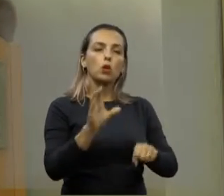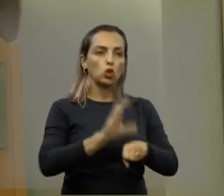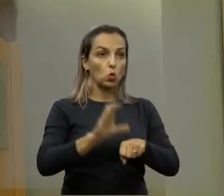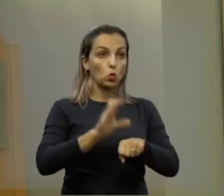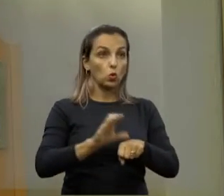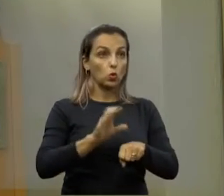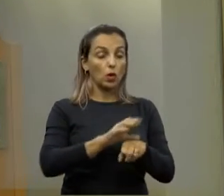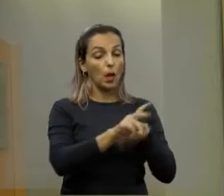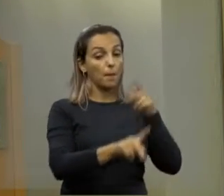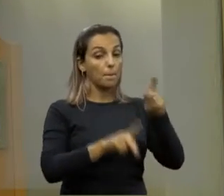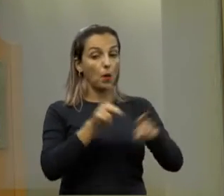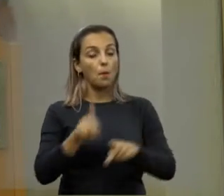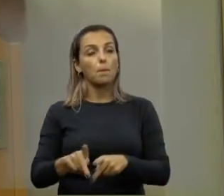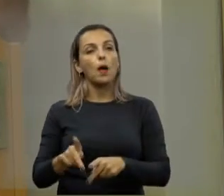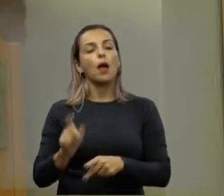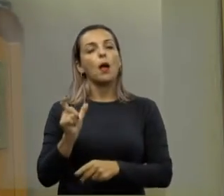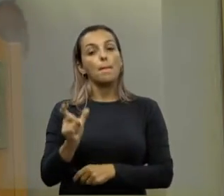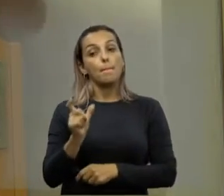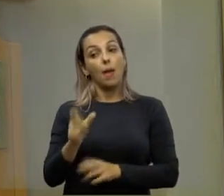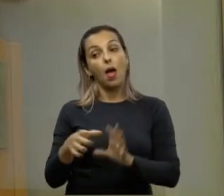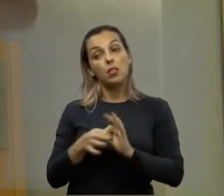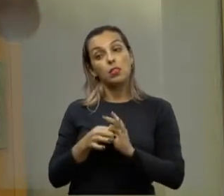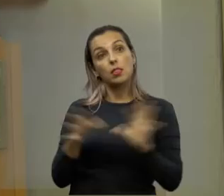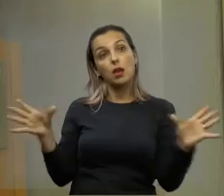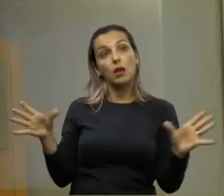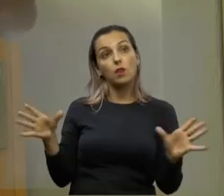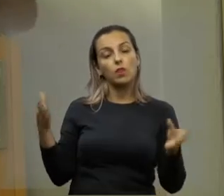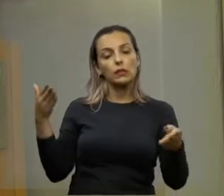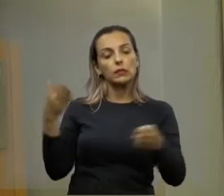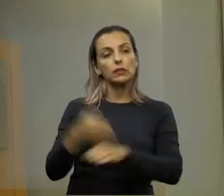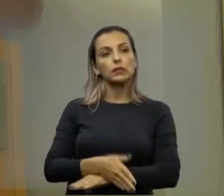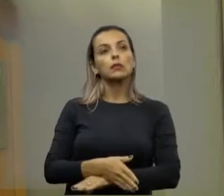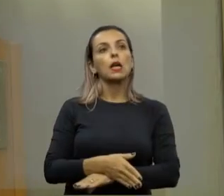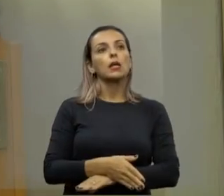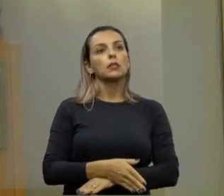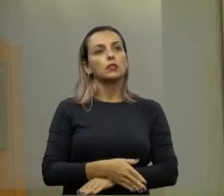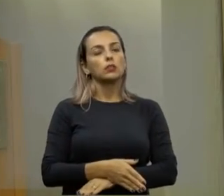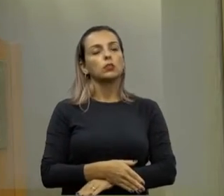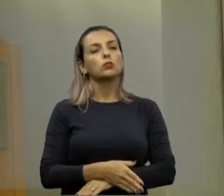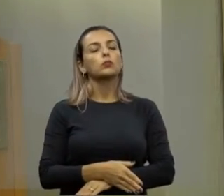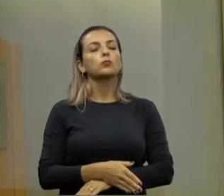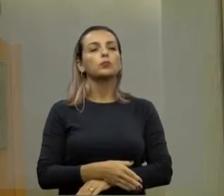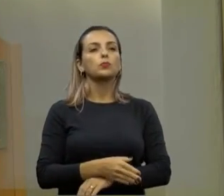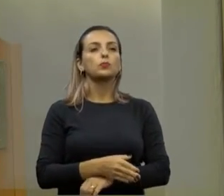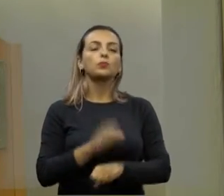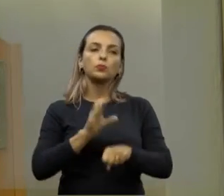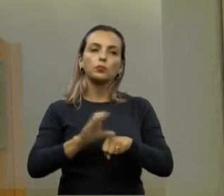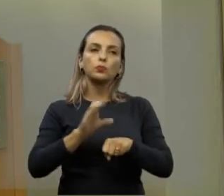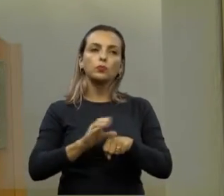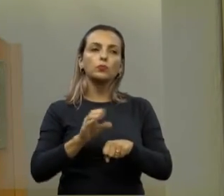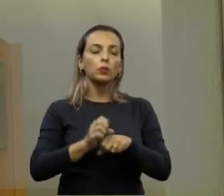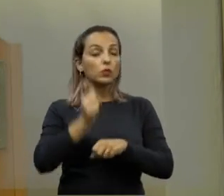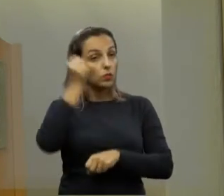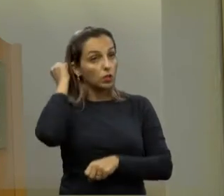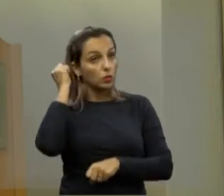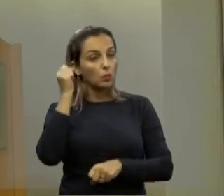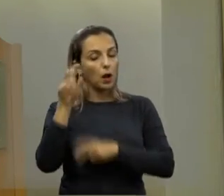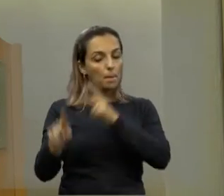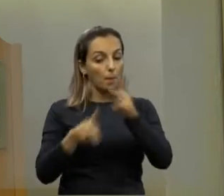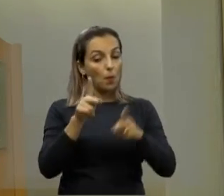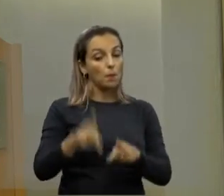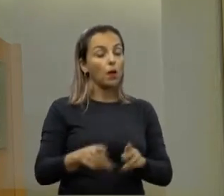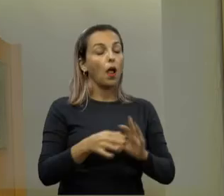aí te garantiu o passe livre para os estudantes professores e coordenadores dos cursinhos populares O avance